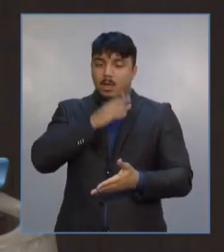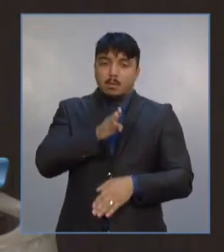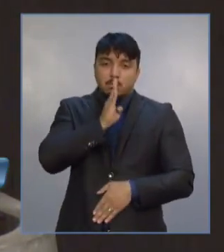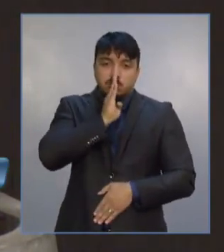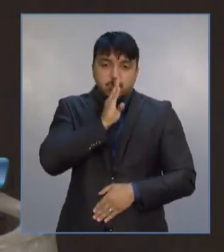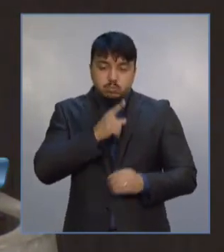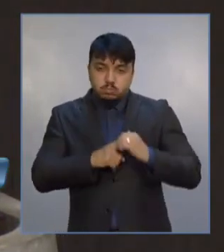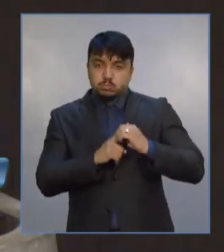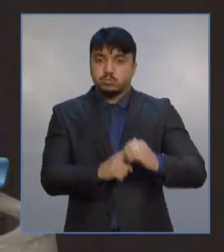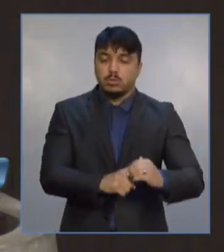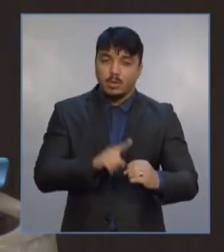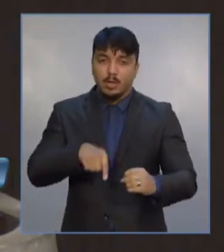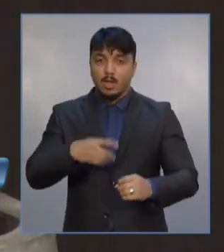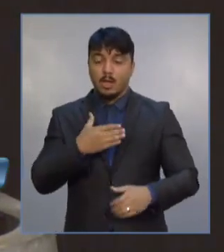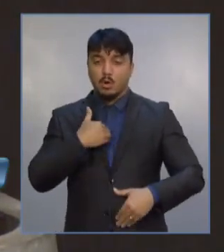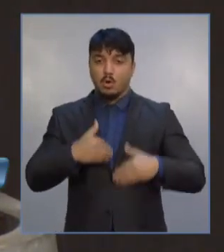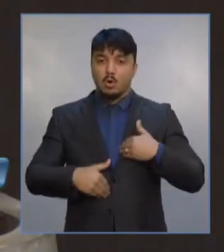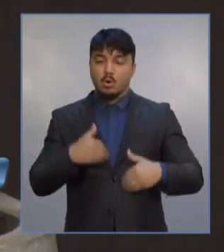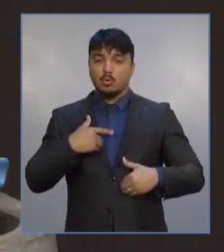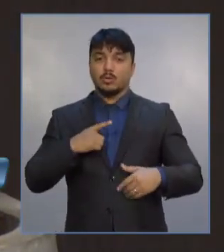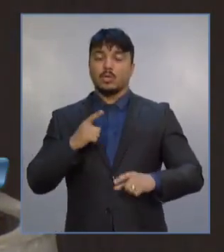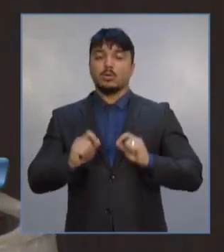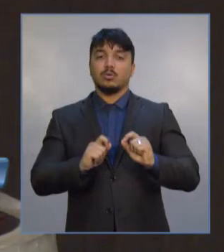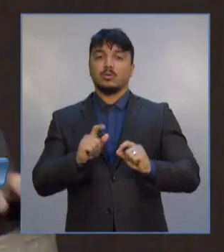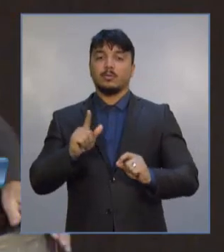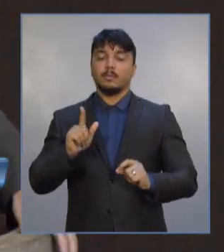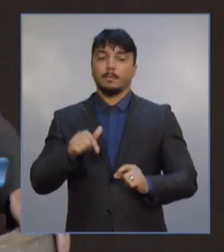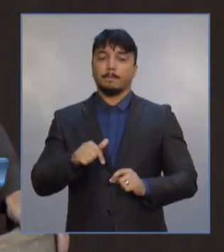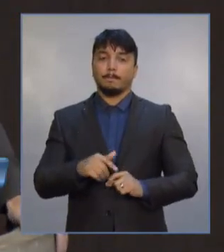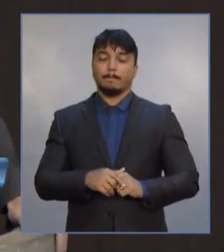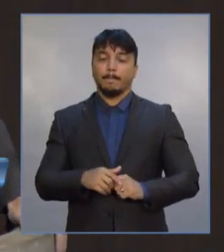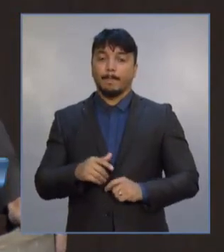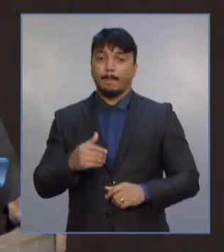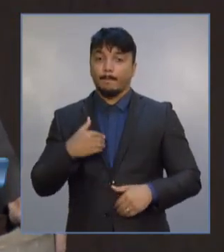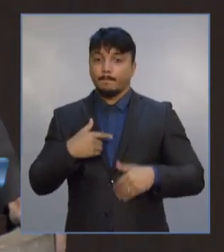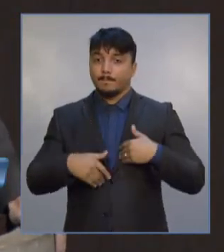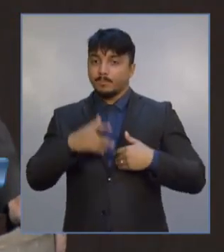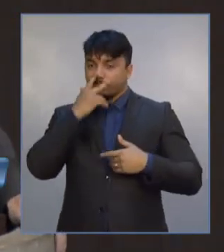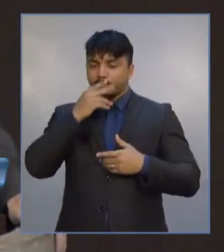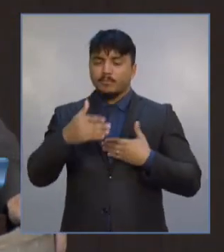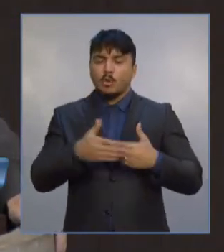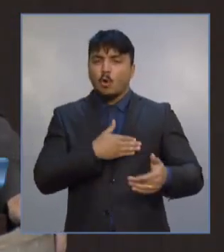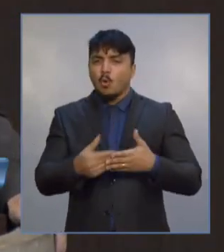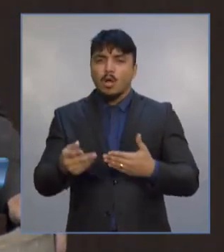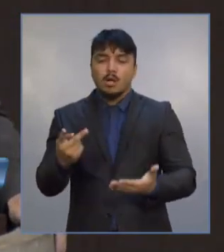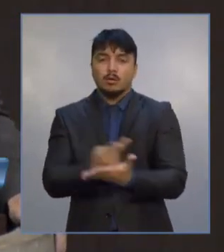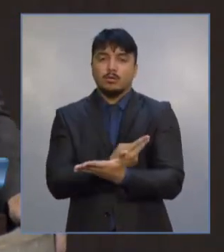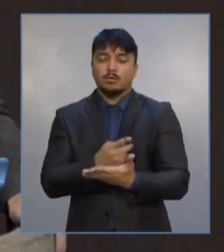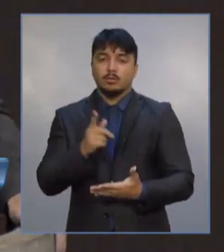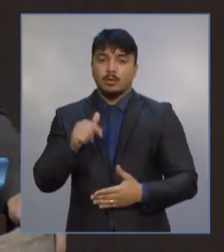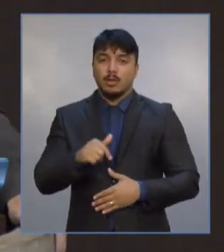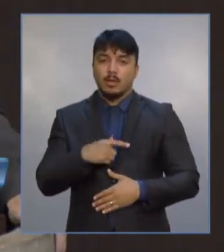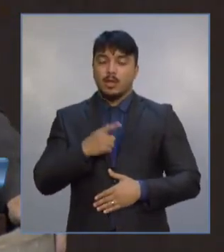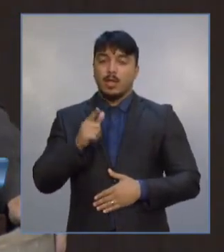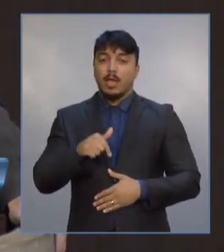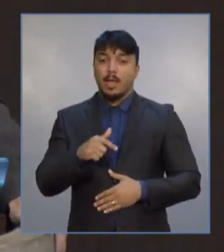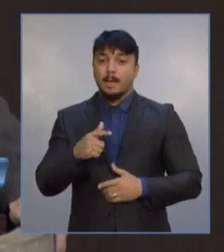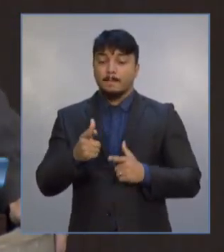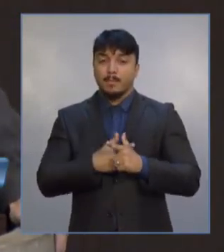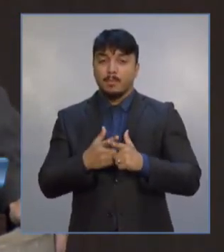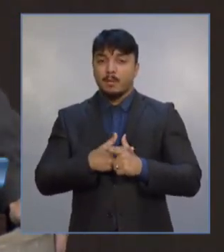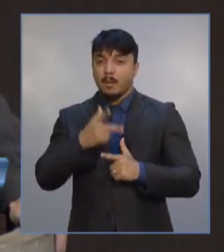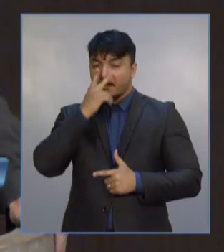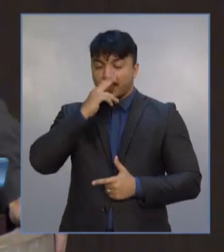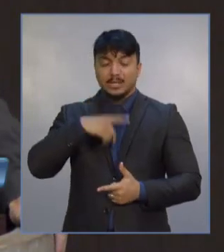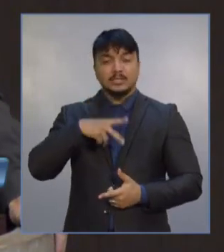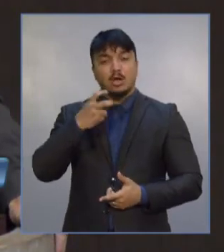de aviltamento do corpo, que a tortura é, em qualquer situação, um dos atos